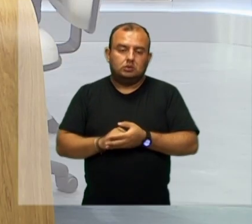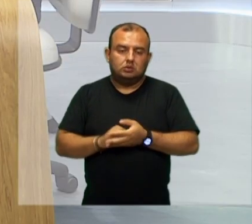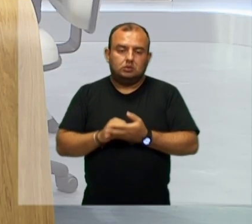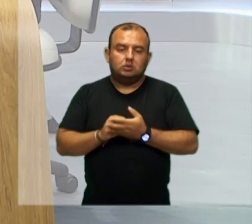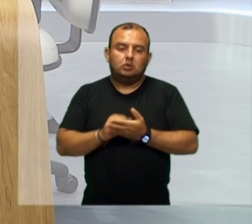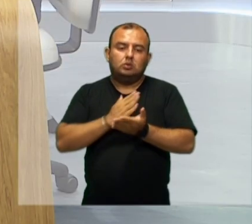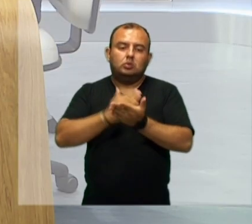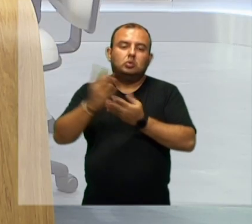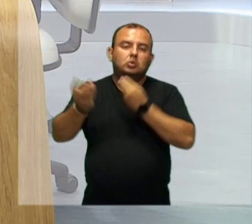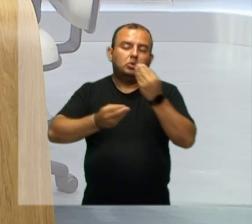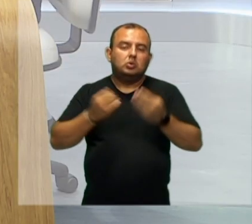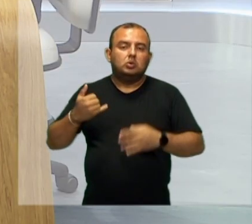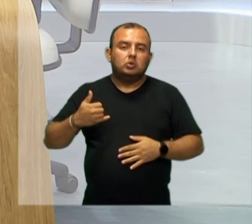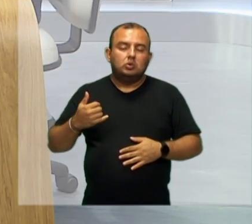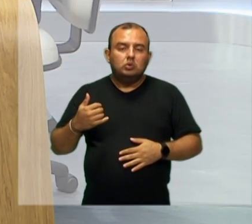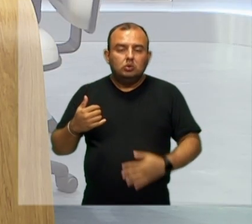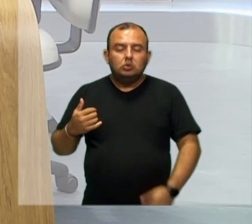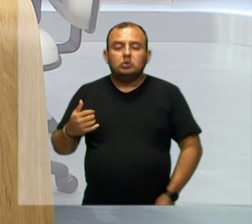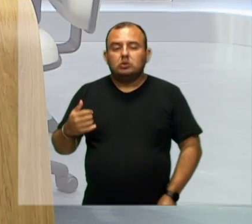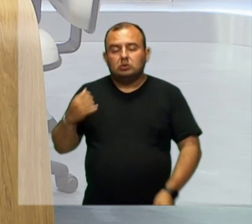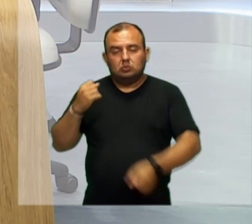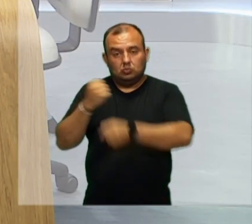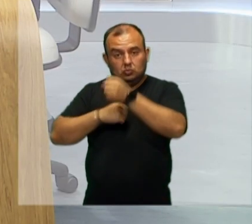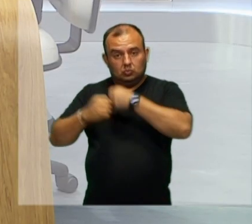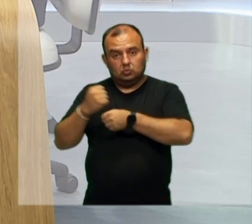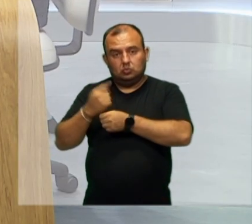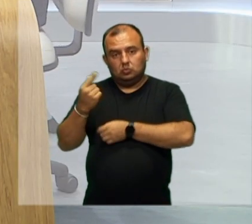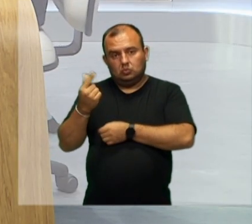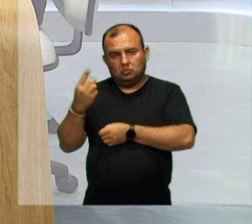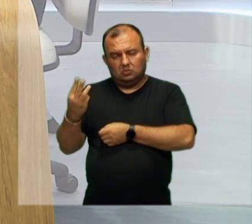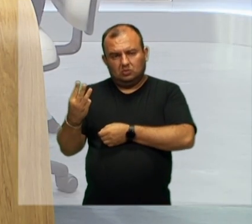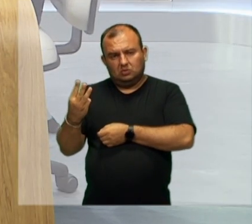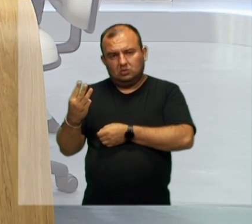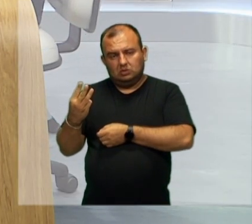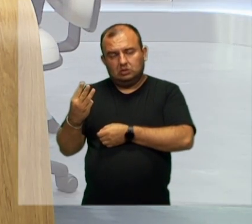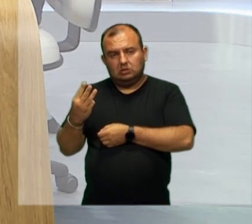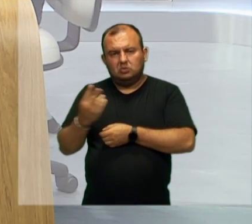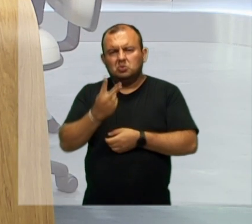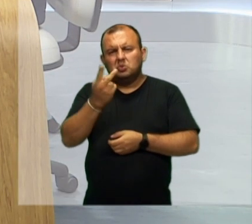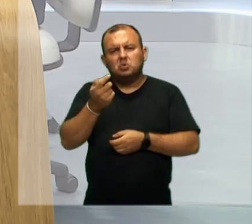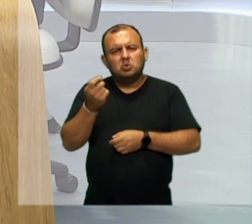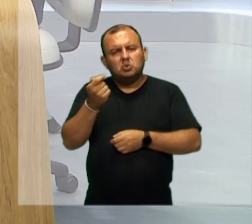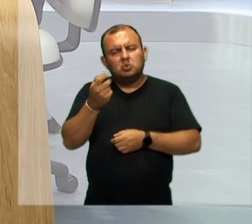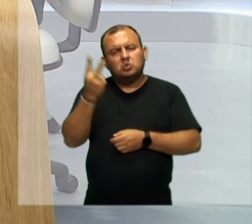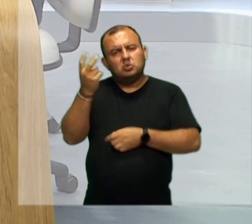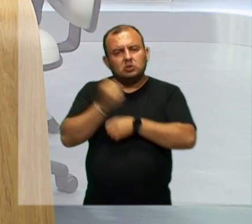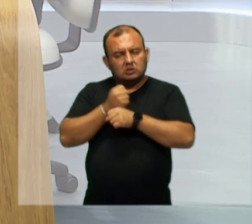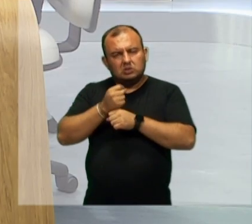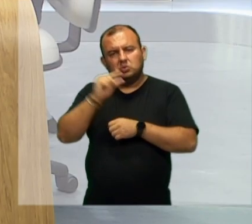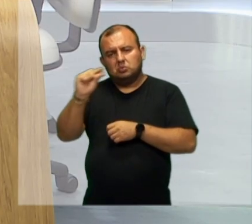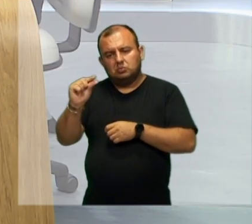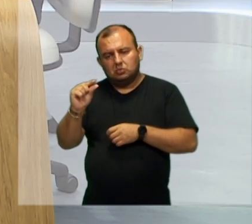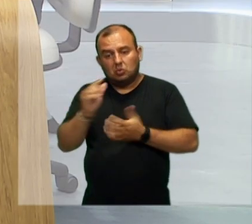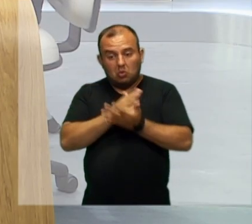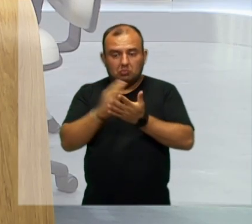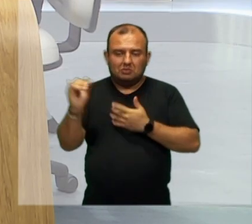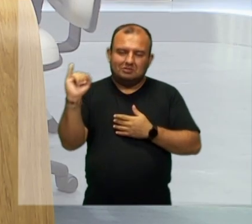partir realmente de 23, quer dizer, não são 2 anos e pouquinho, né? Porque nós estamos no começo do ano